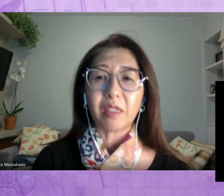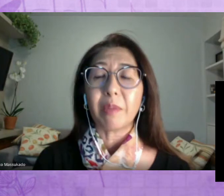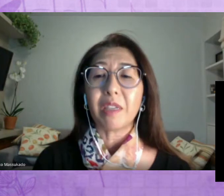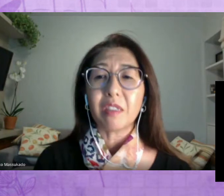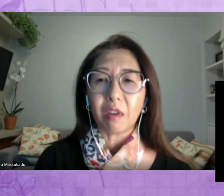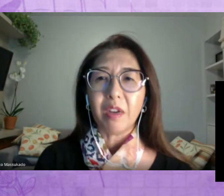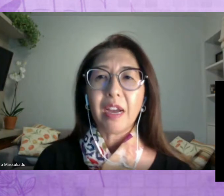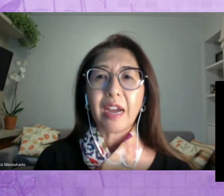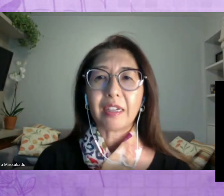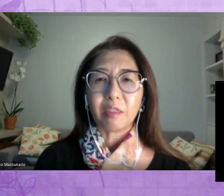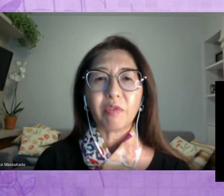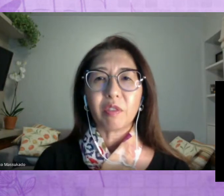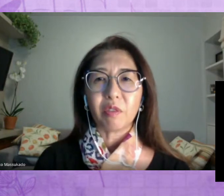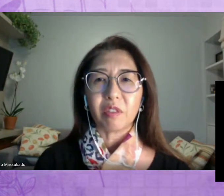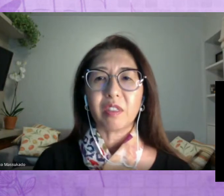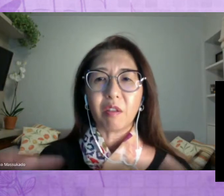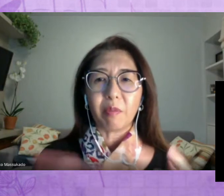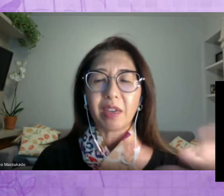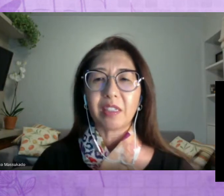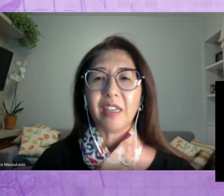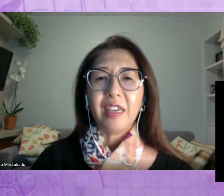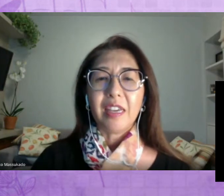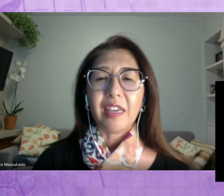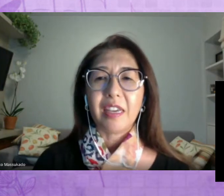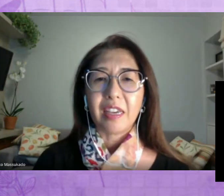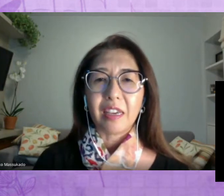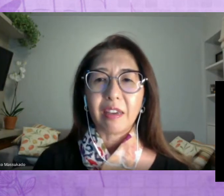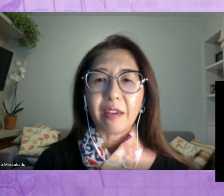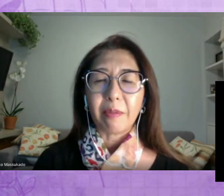porque eles também são aqueles professores que são mais